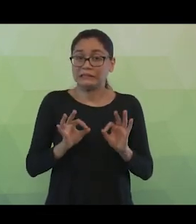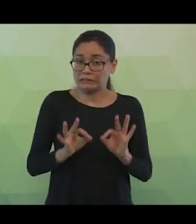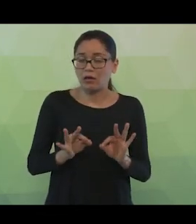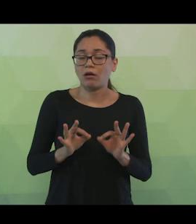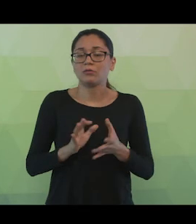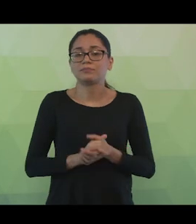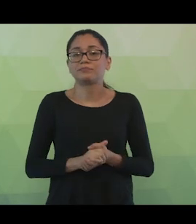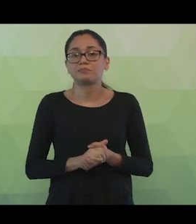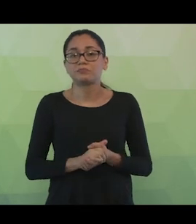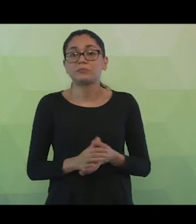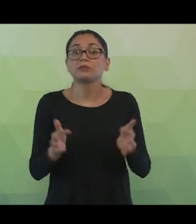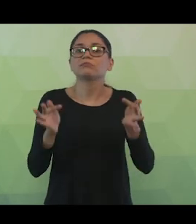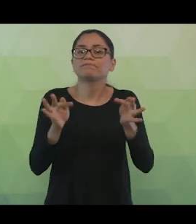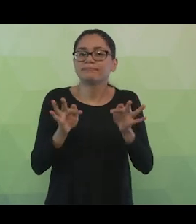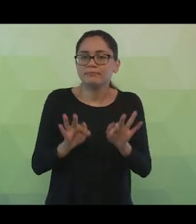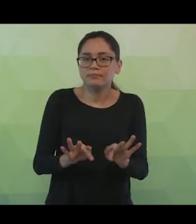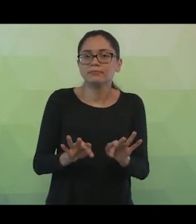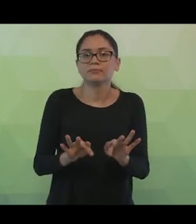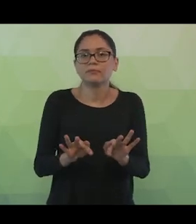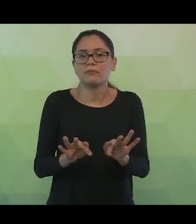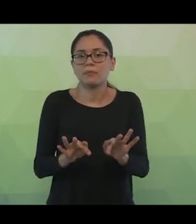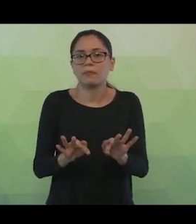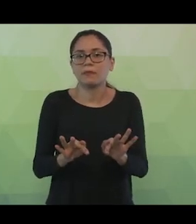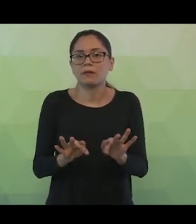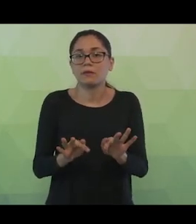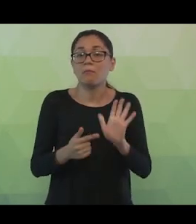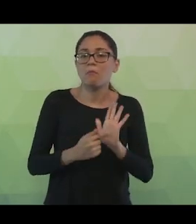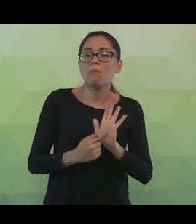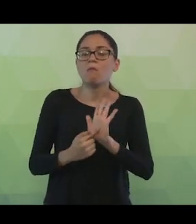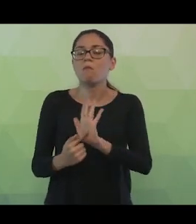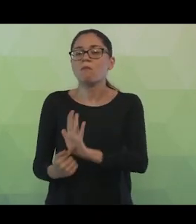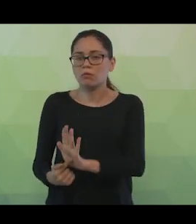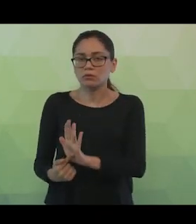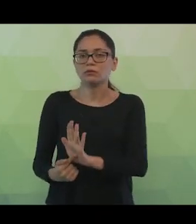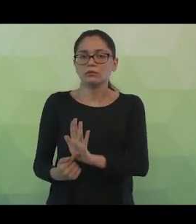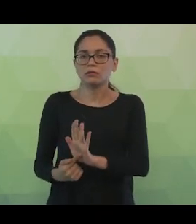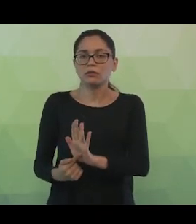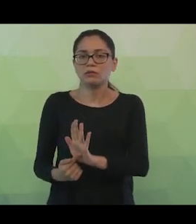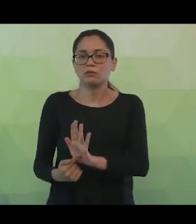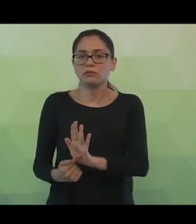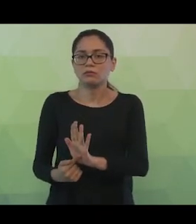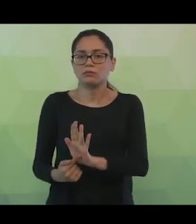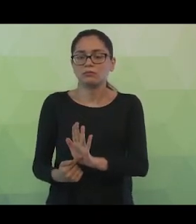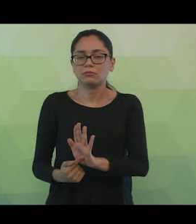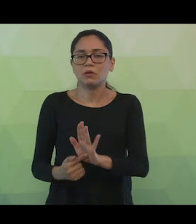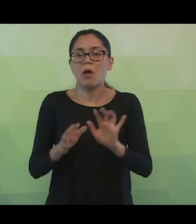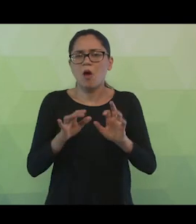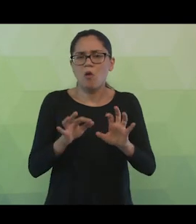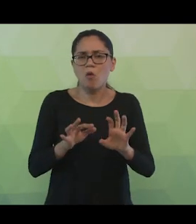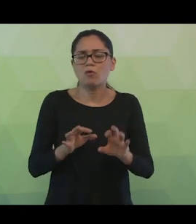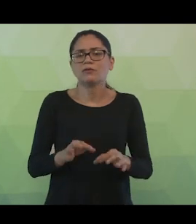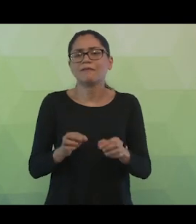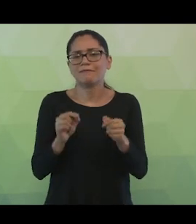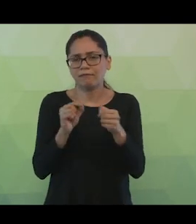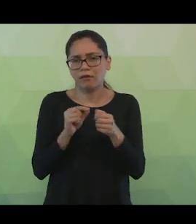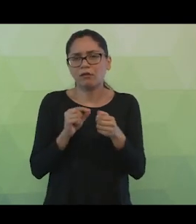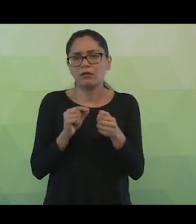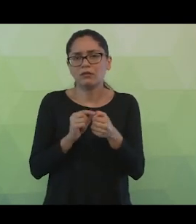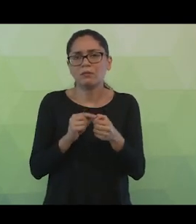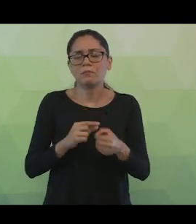agora vou finalizar mandando imprimir a conta realizada. Então eu